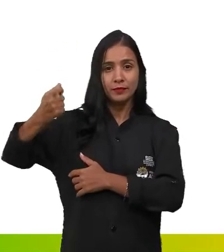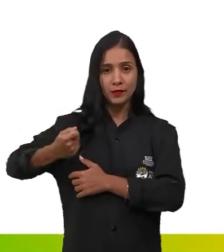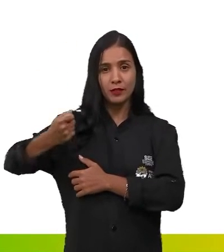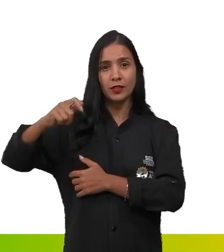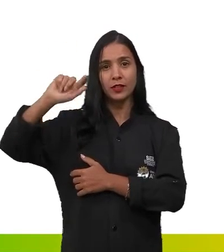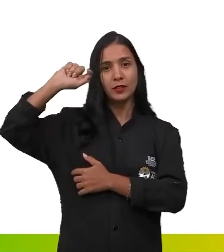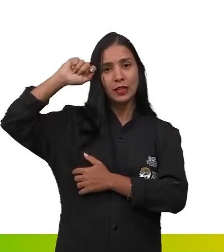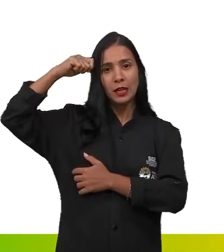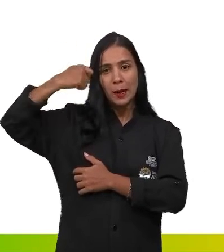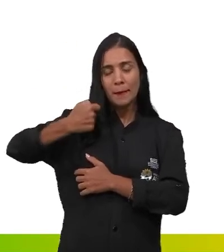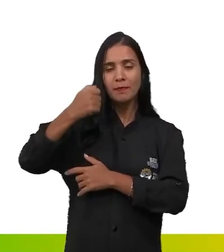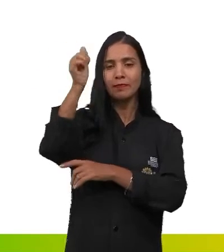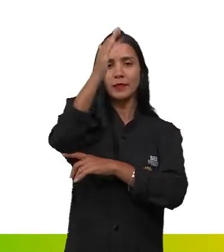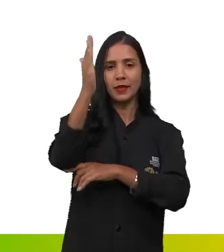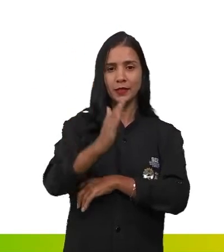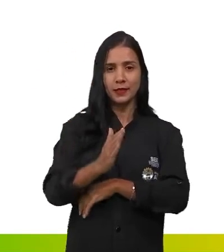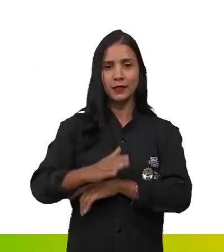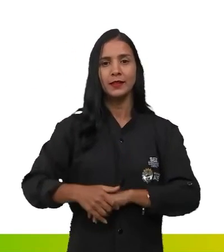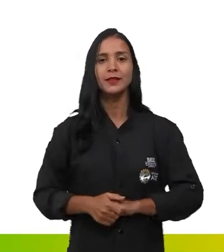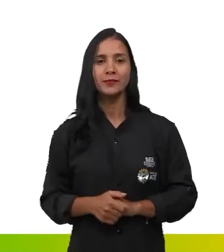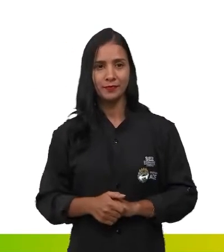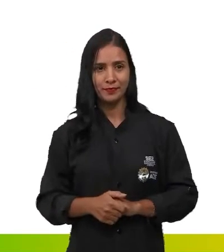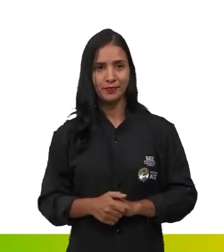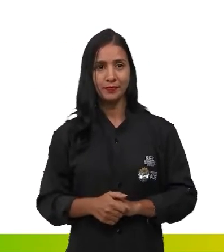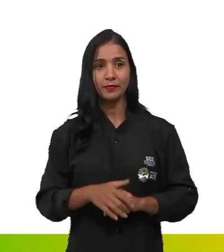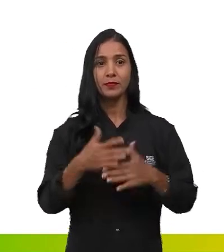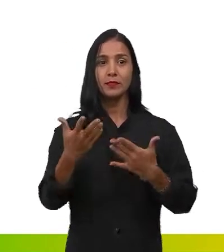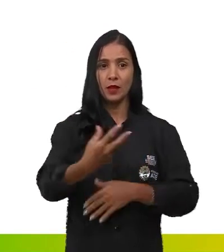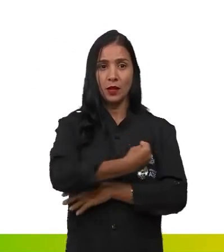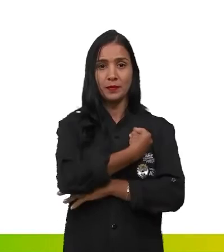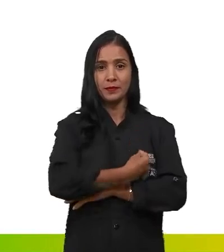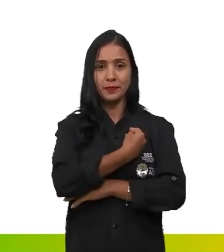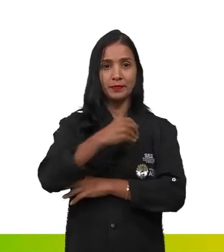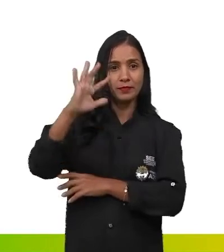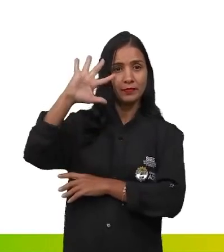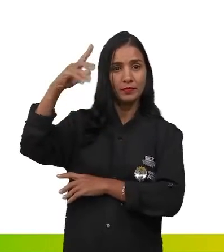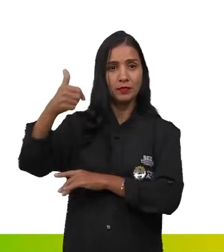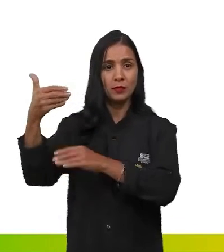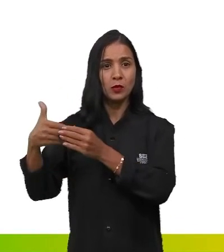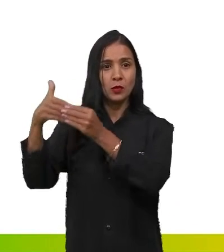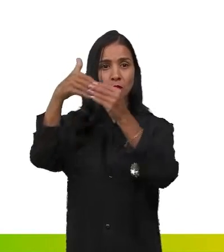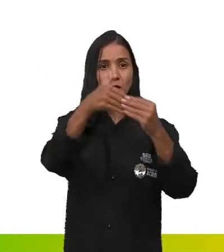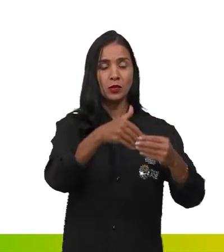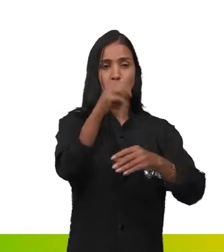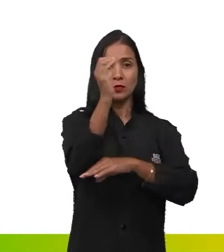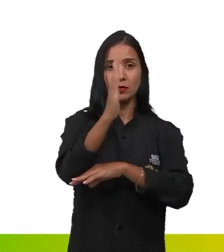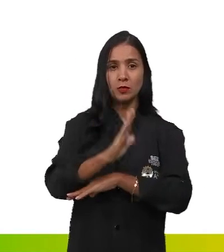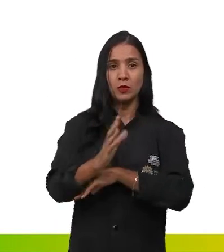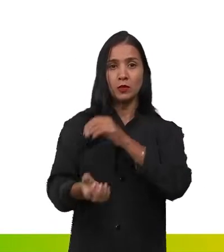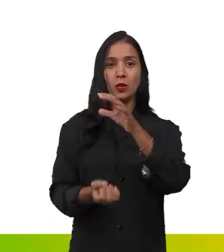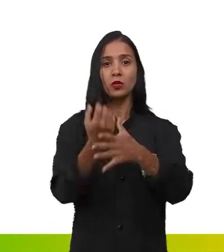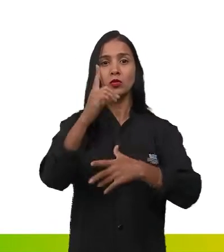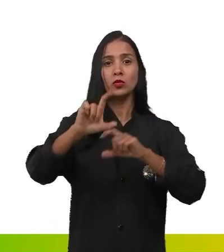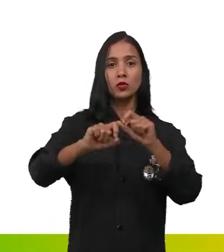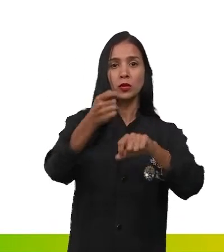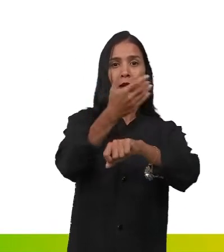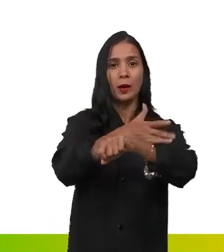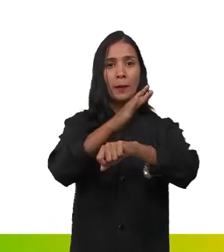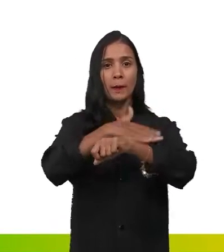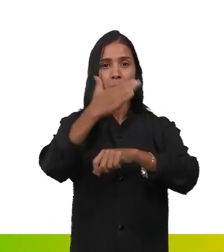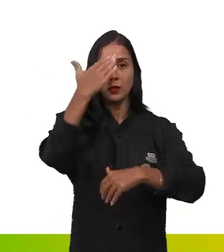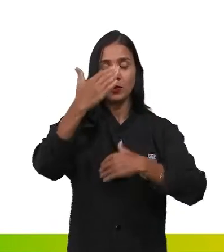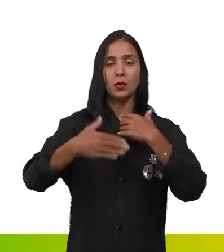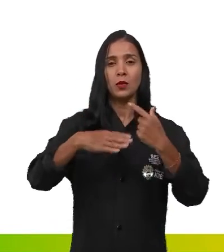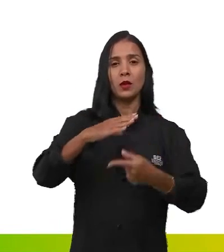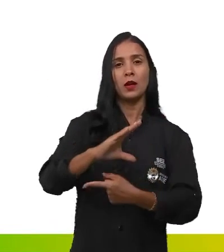e afro-brasileiras, tá bom? A presença africana no Brasil deu origem a práticas corporais como a capoeira, é um exemplo,